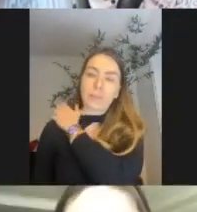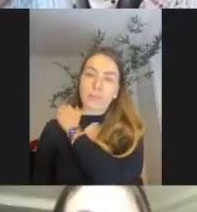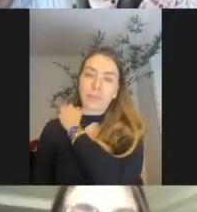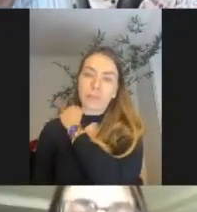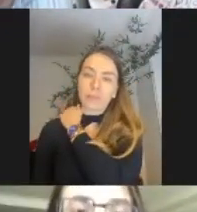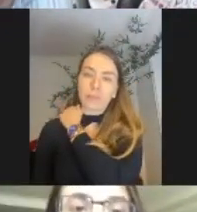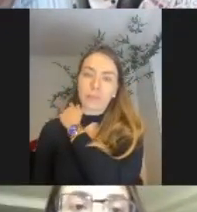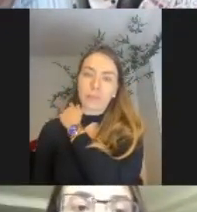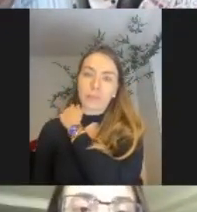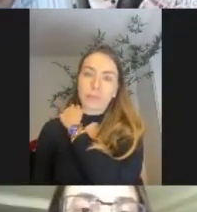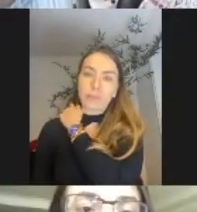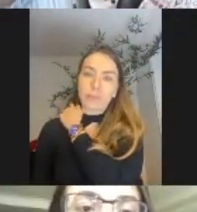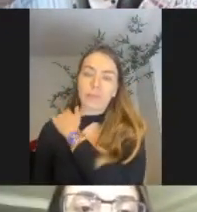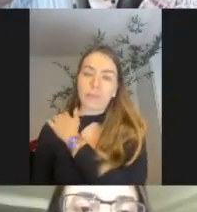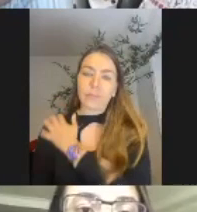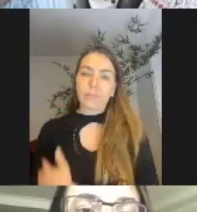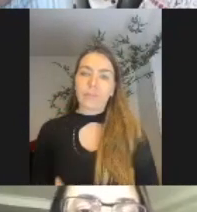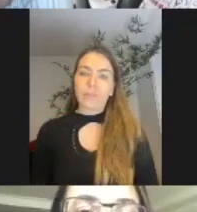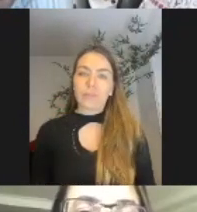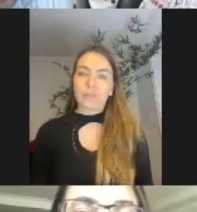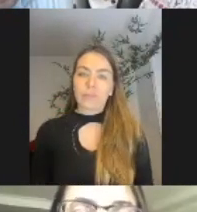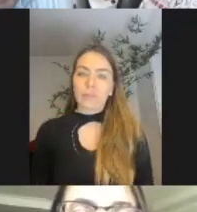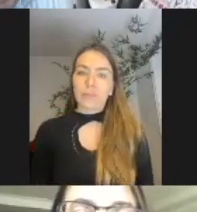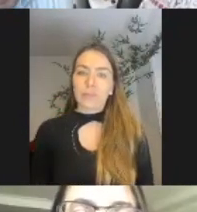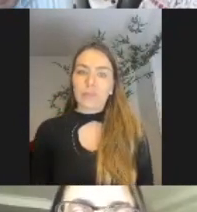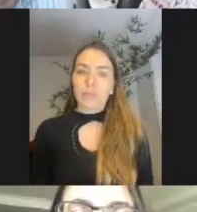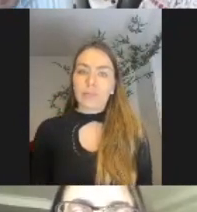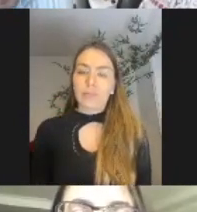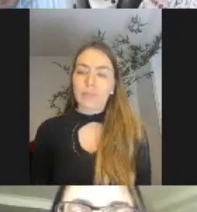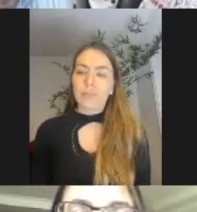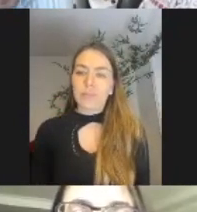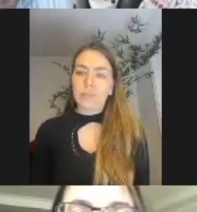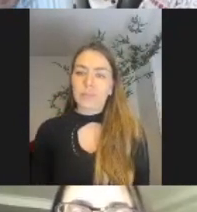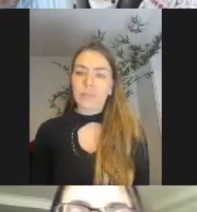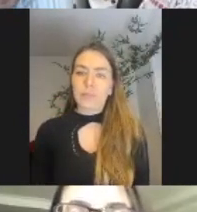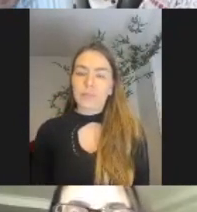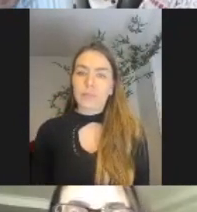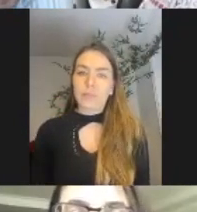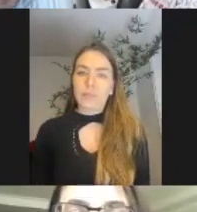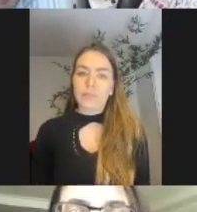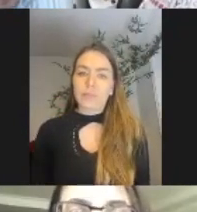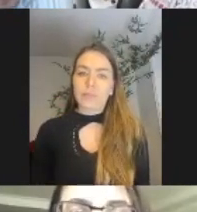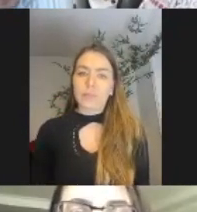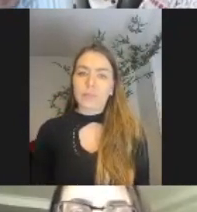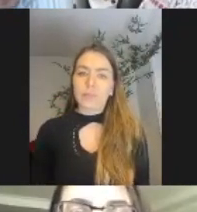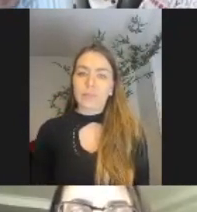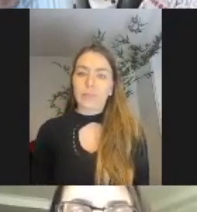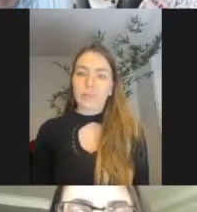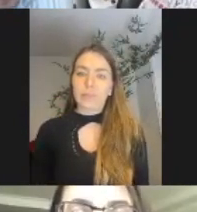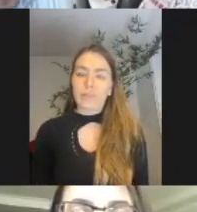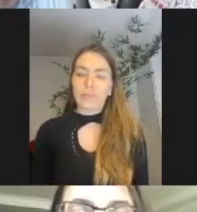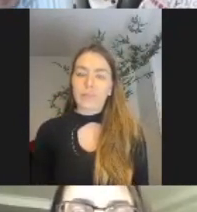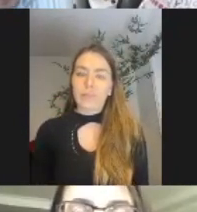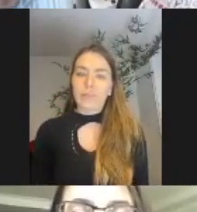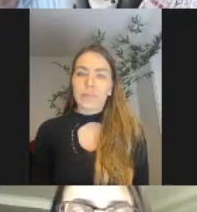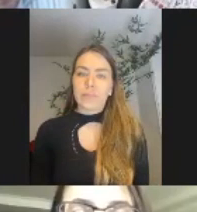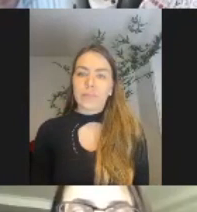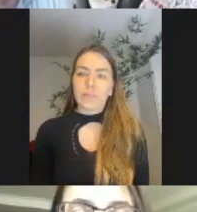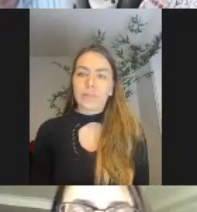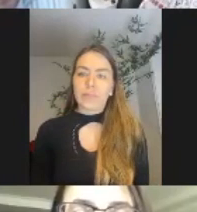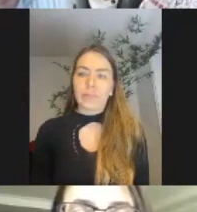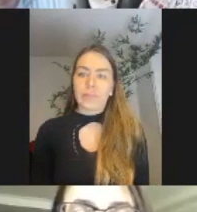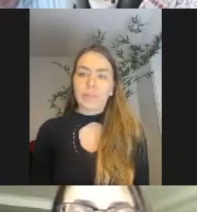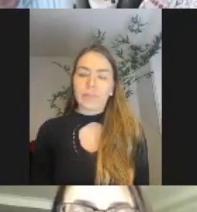que vai motivar uma segunda compra, né? Eu acho assim, você cair custo porque o ingrediente não é bom,